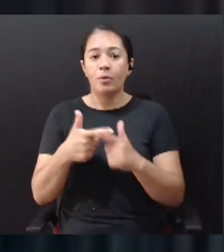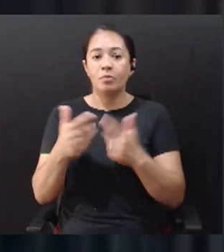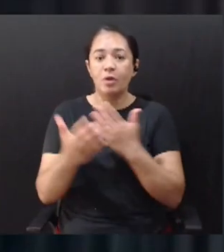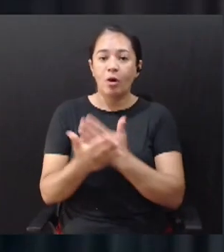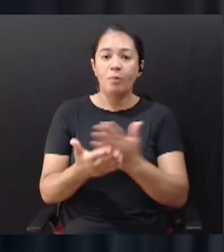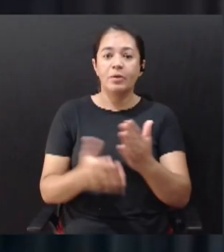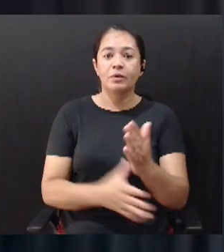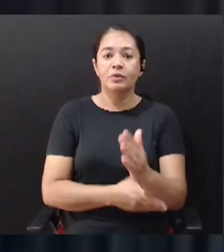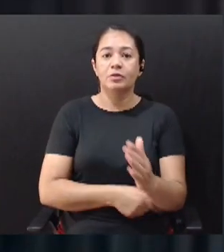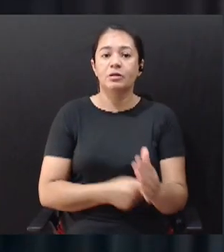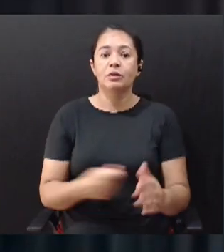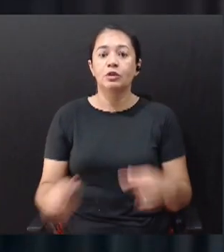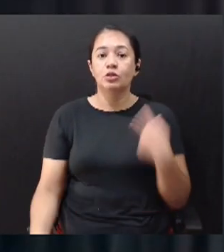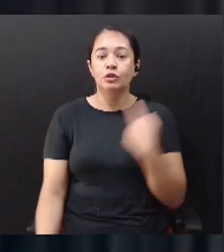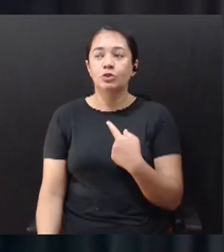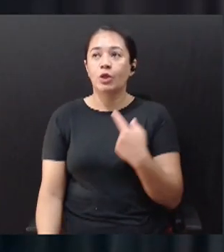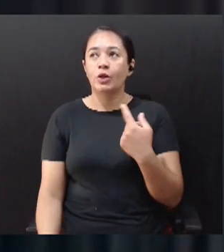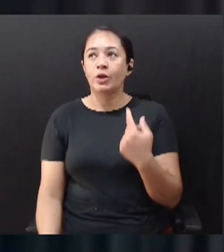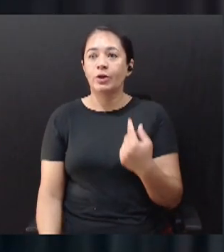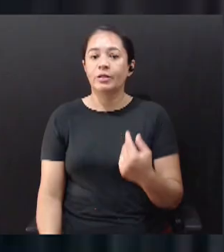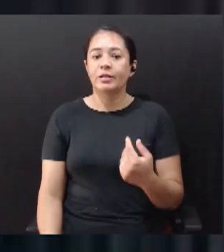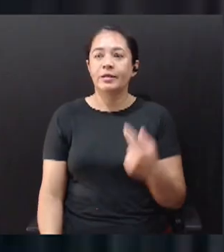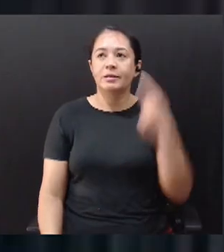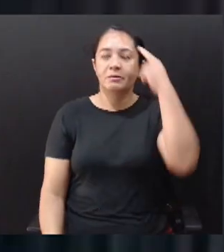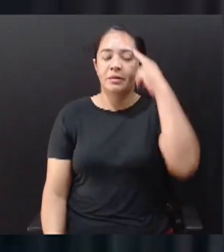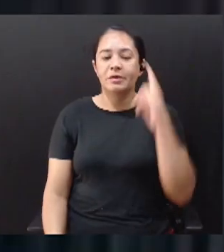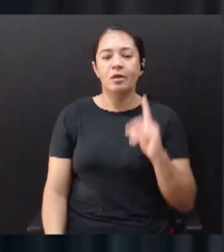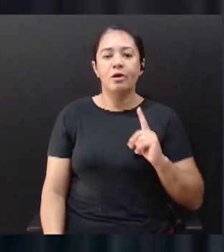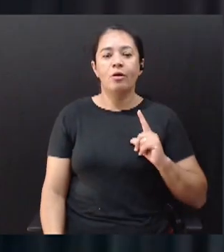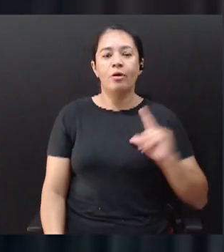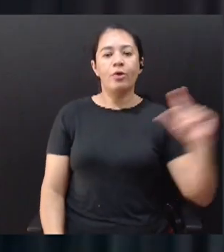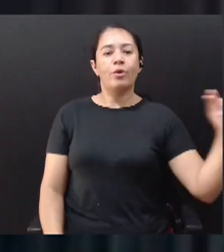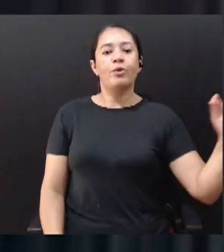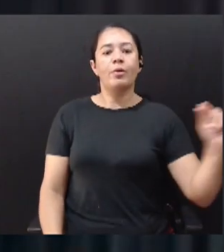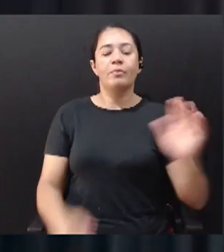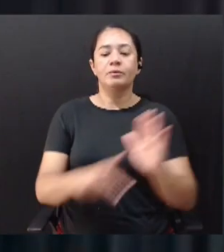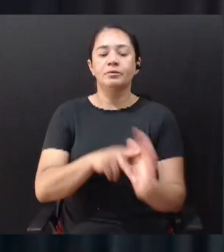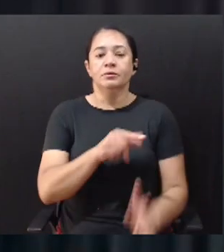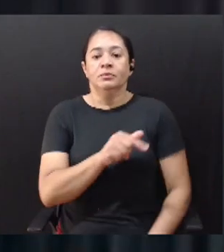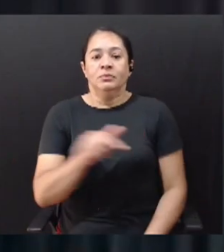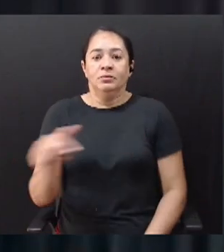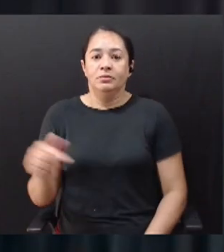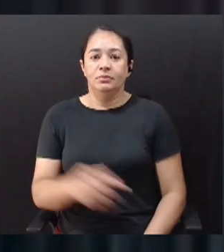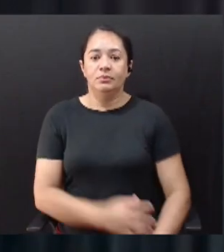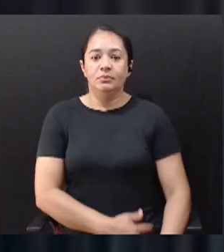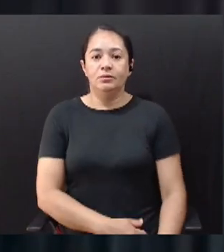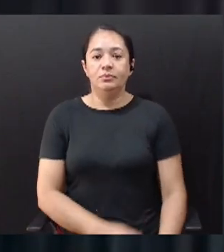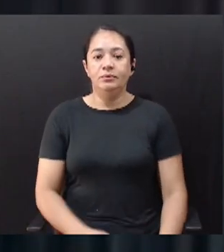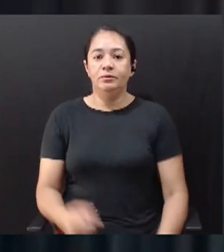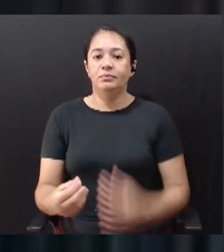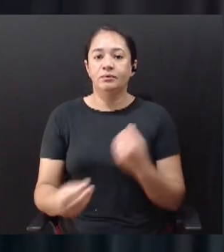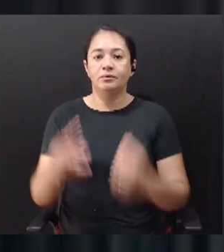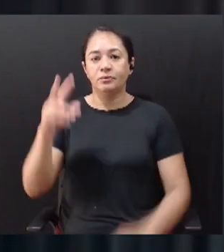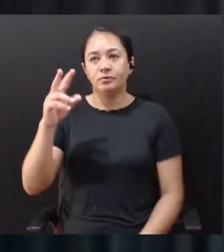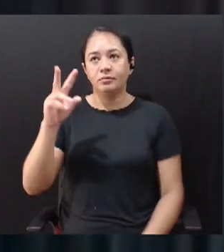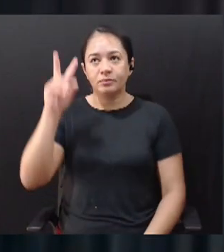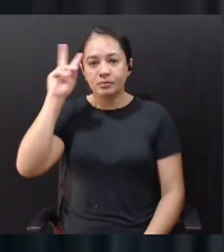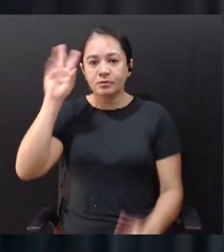encara como uma fuga ali, né, da semana, como se a segunda a sexta-feira foi um período